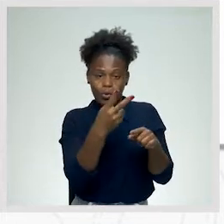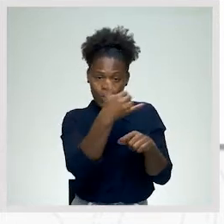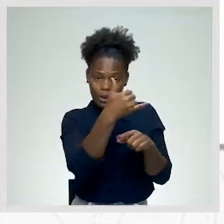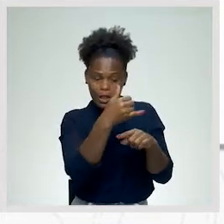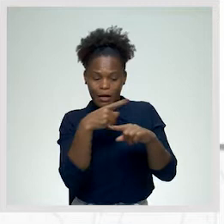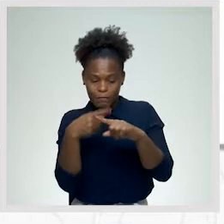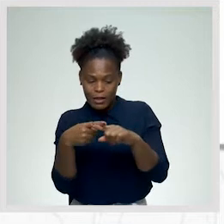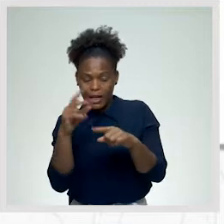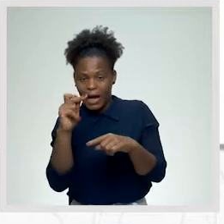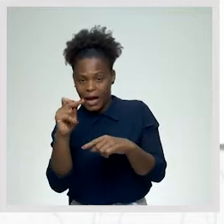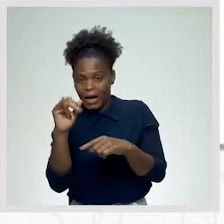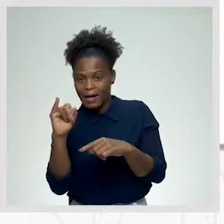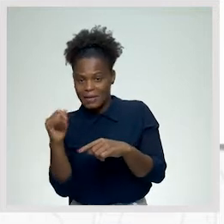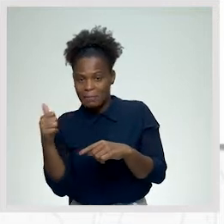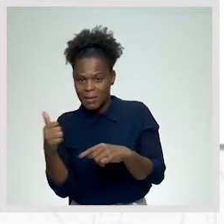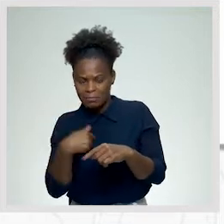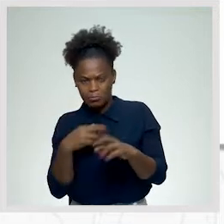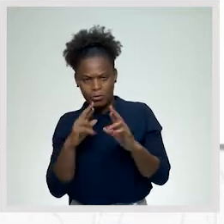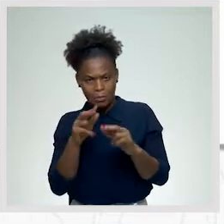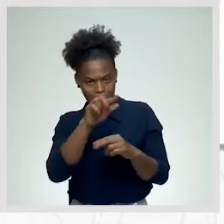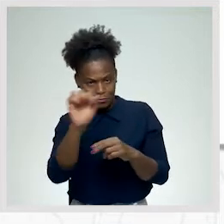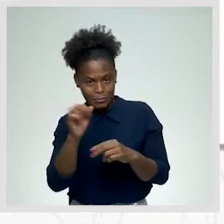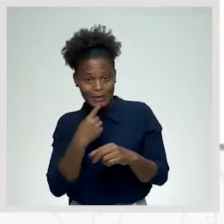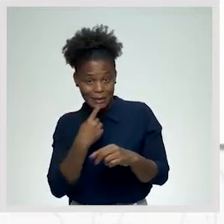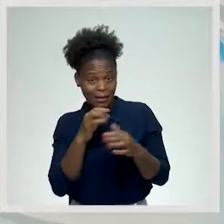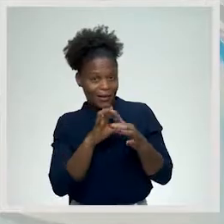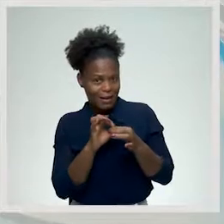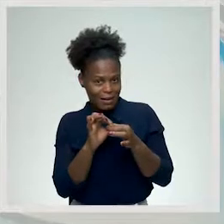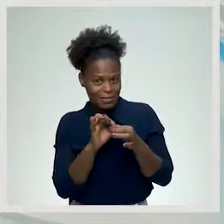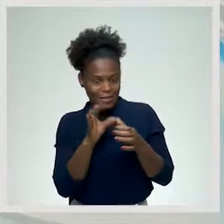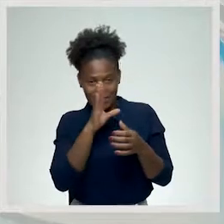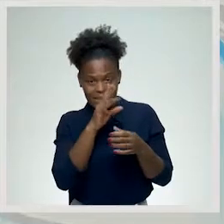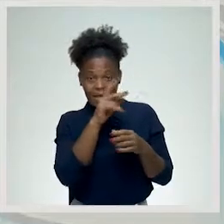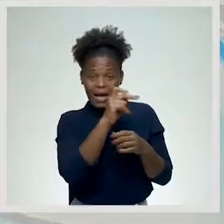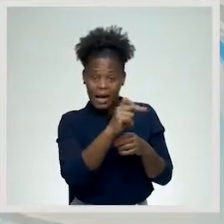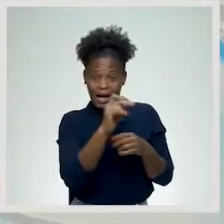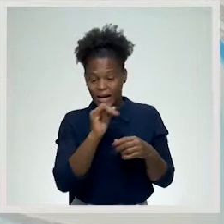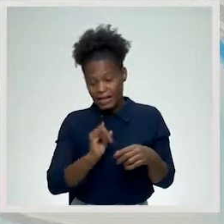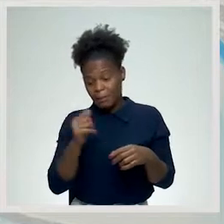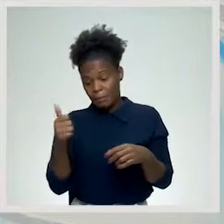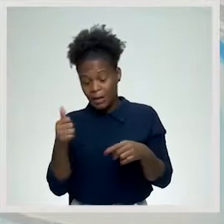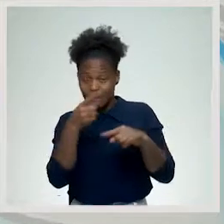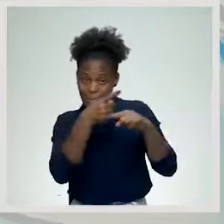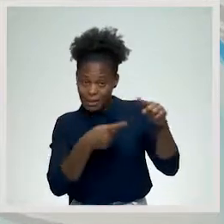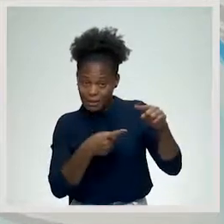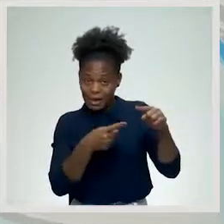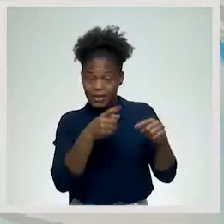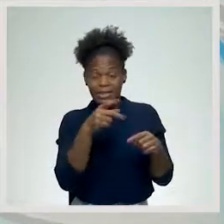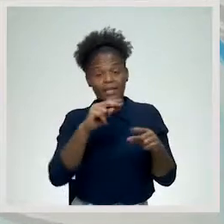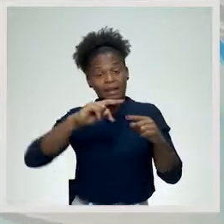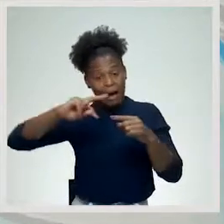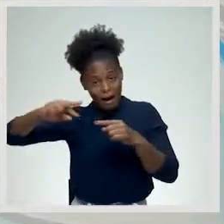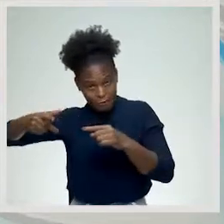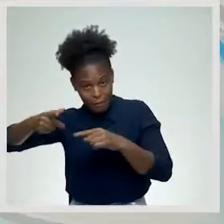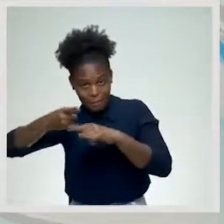e B. Espero que vocês tenham entendido essa relação. Se A e B é metade de